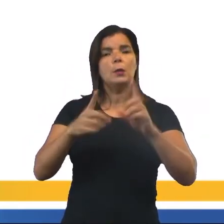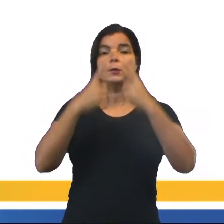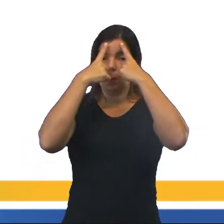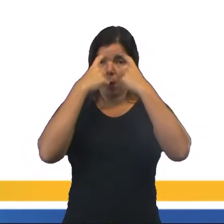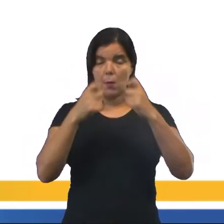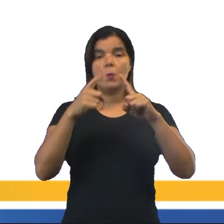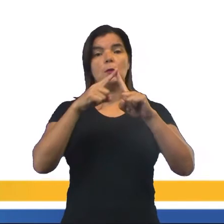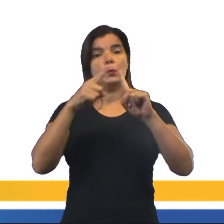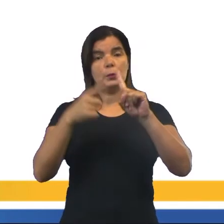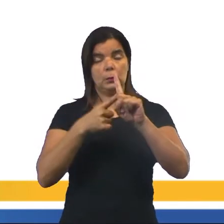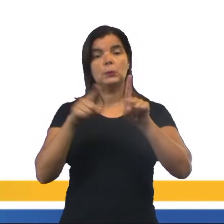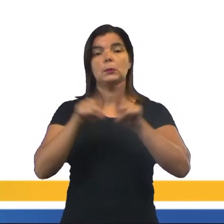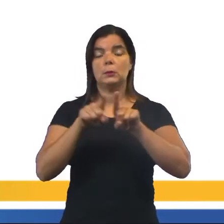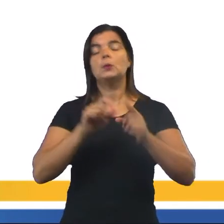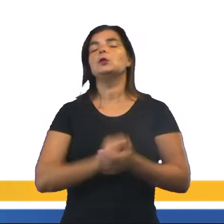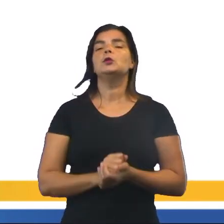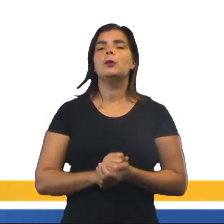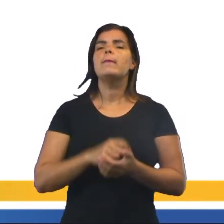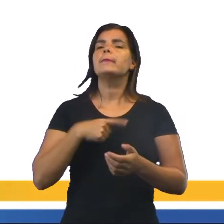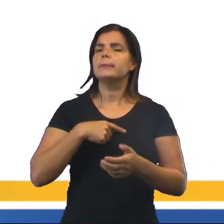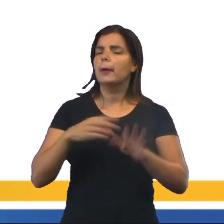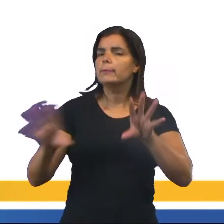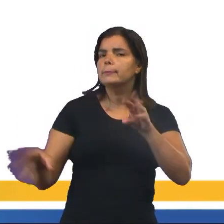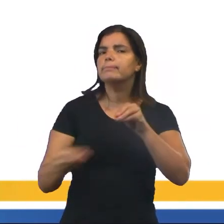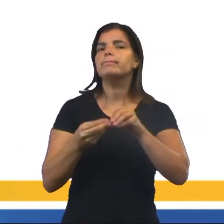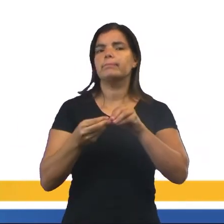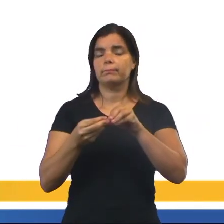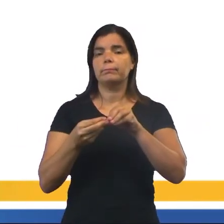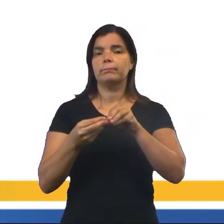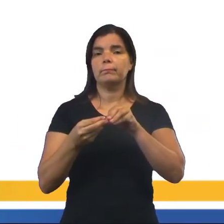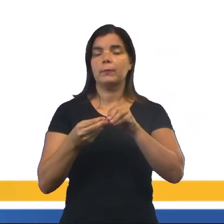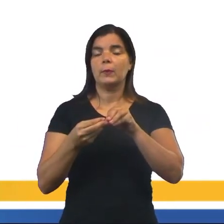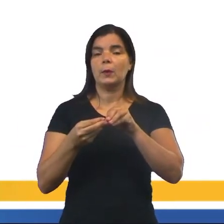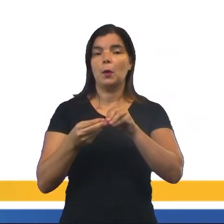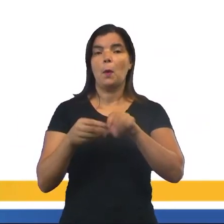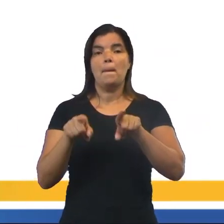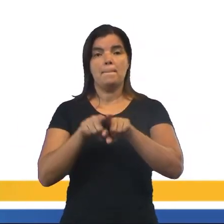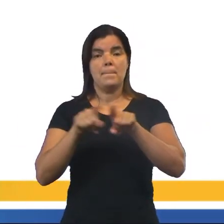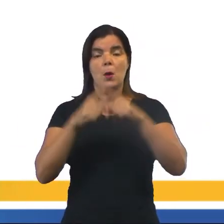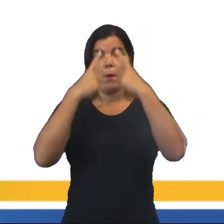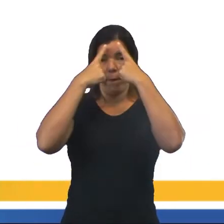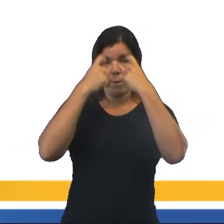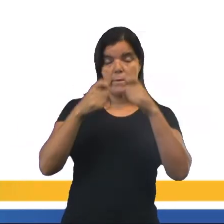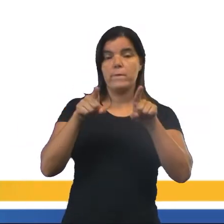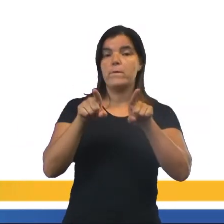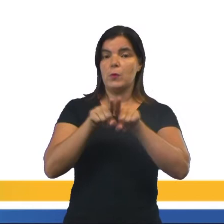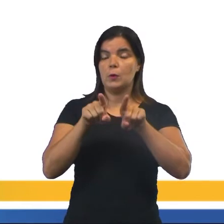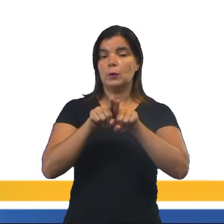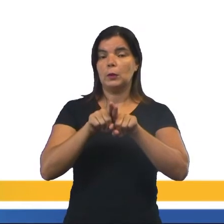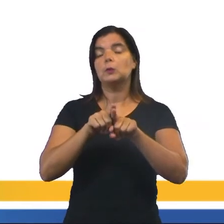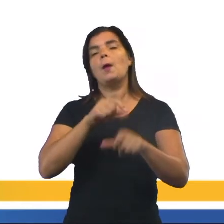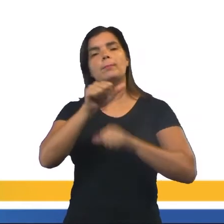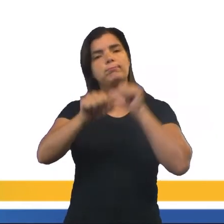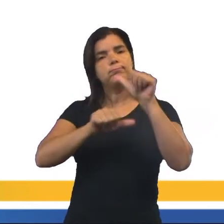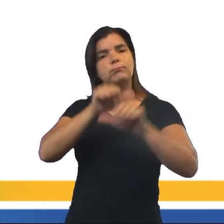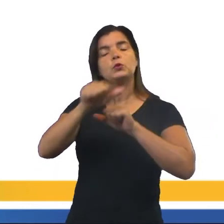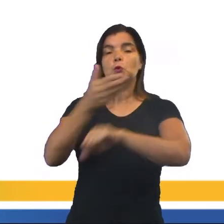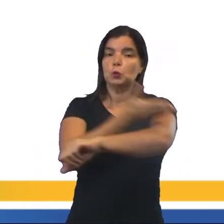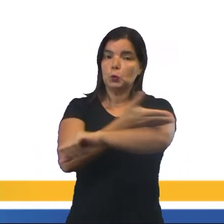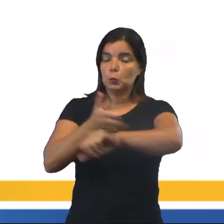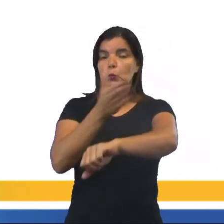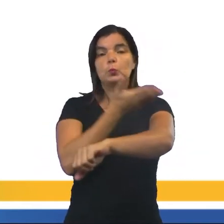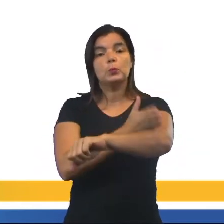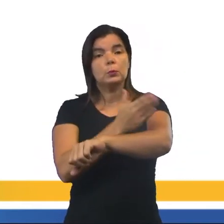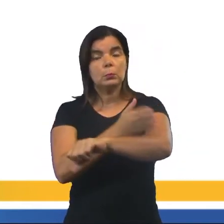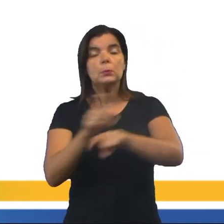violência baseada em gênero deve incluir, seja pela via legal ou pela transformação dos costumes e